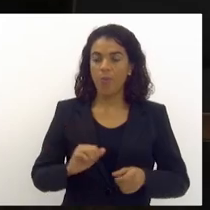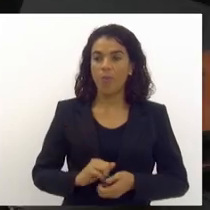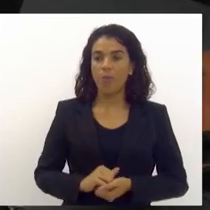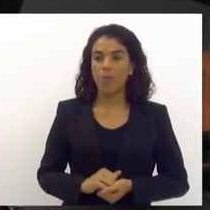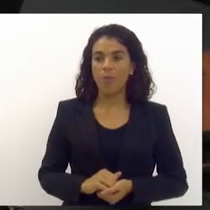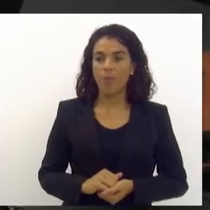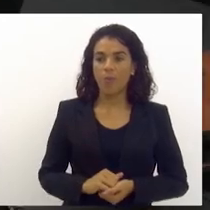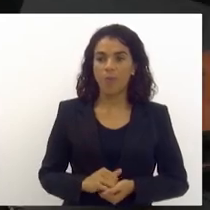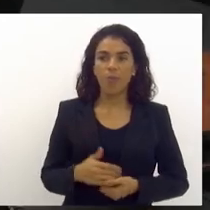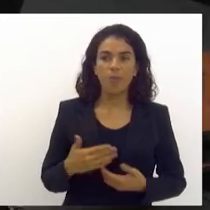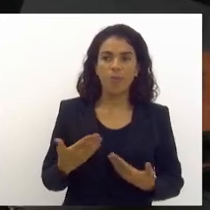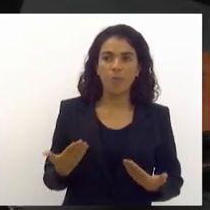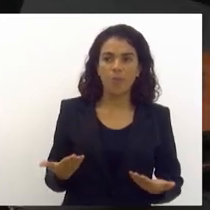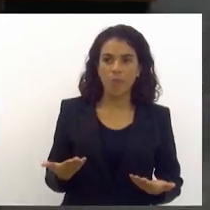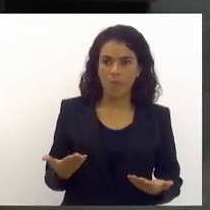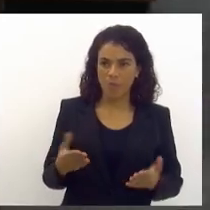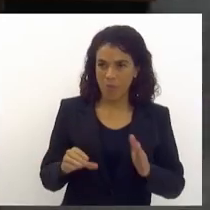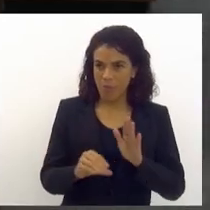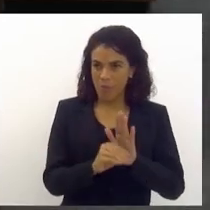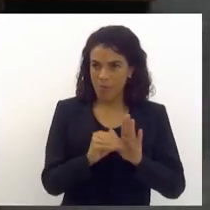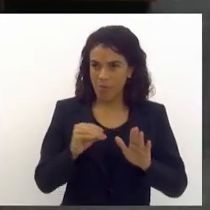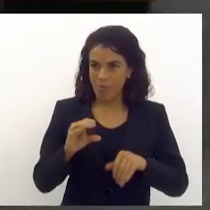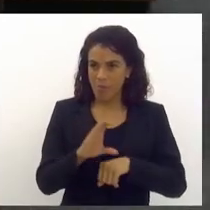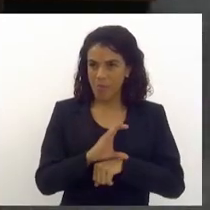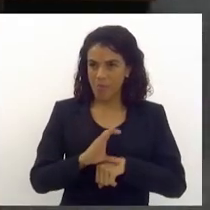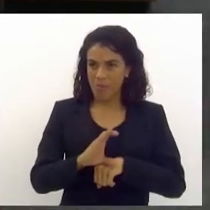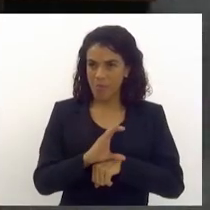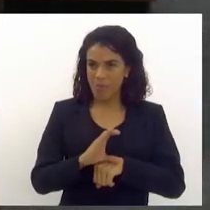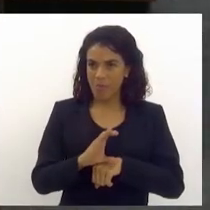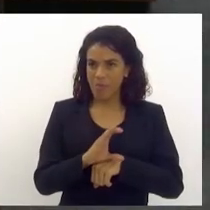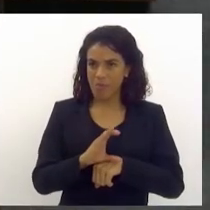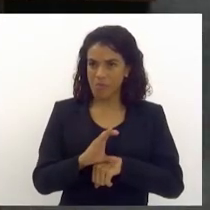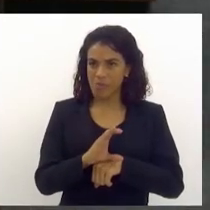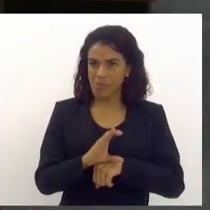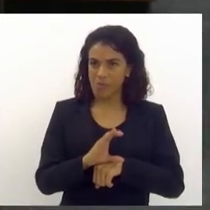Qual o destaque? Na emenda constitucional? Foi.